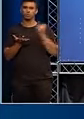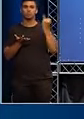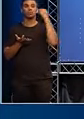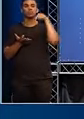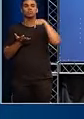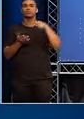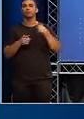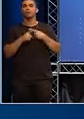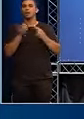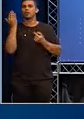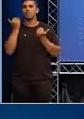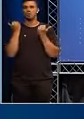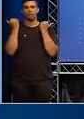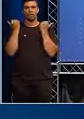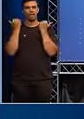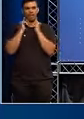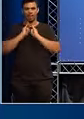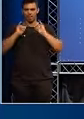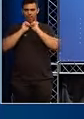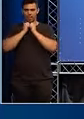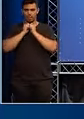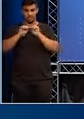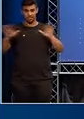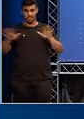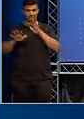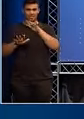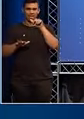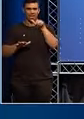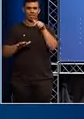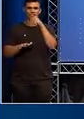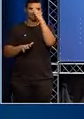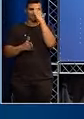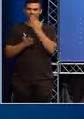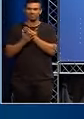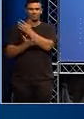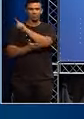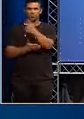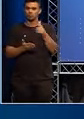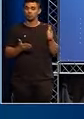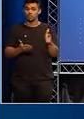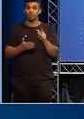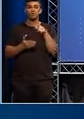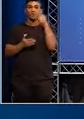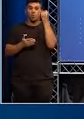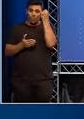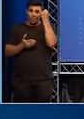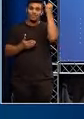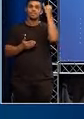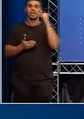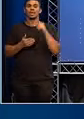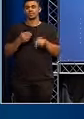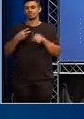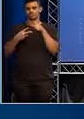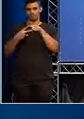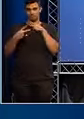ela foi lançada, ela estava desacreditada. Foi uma ideia do ministro Paulo Guedes com o presidente